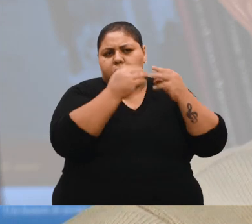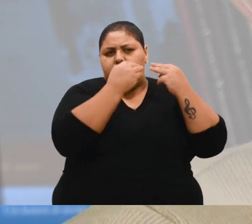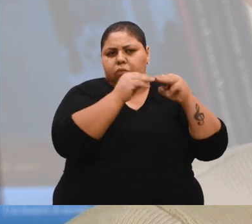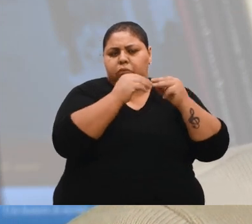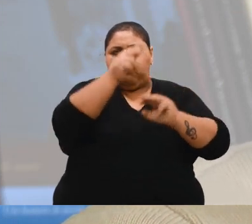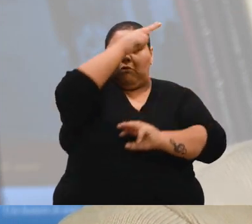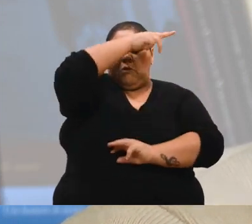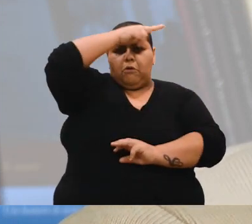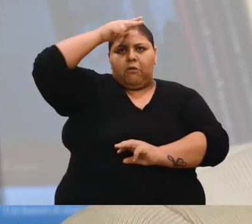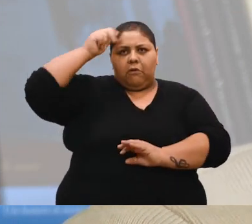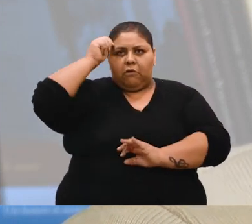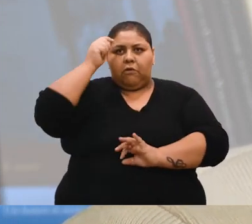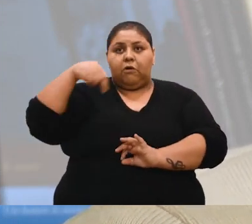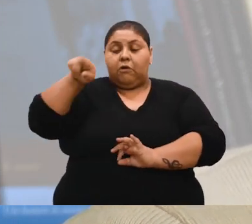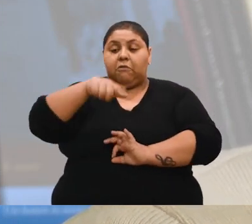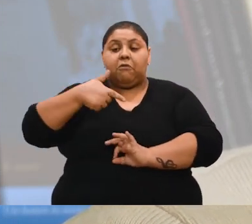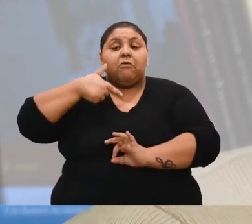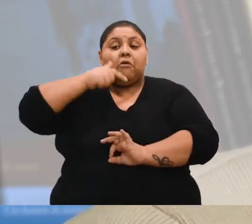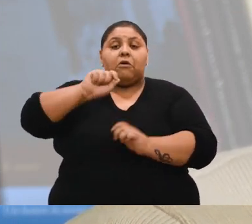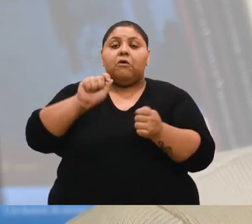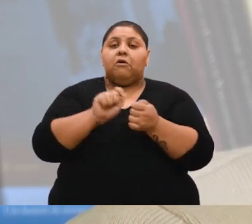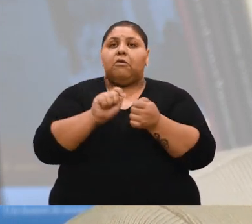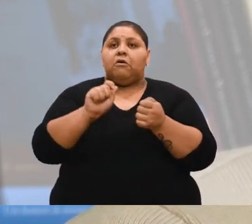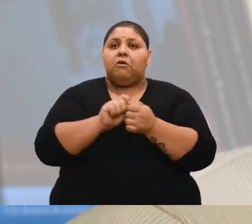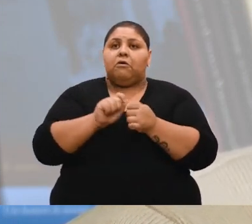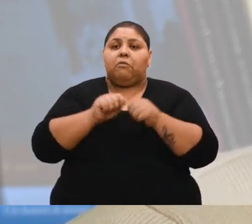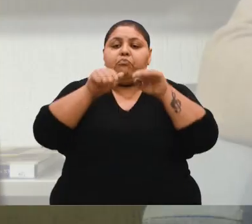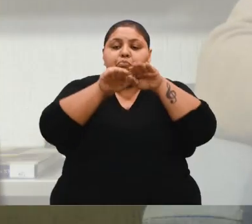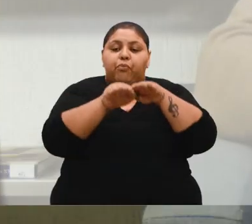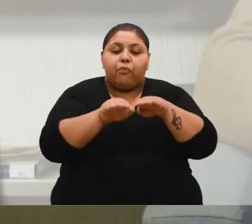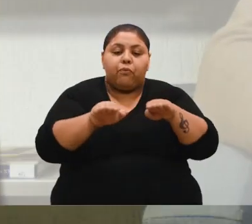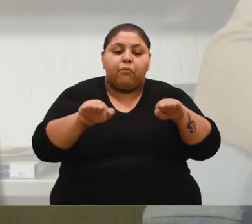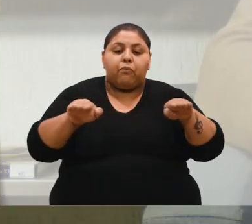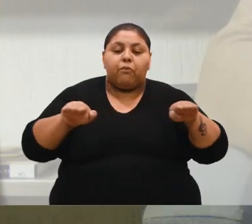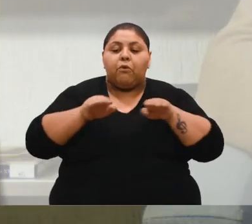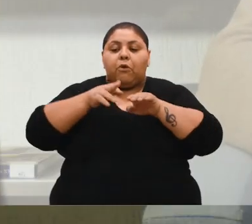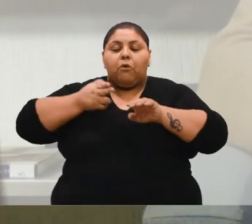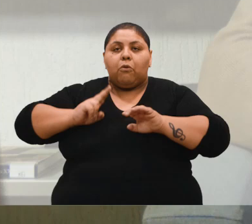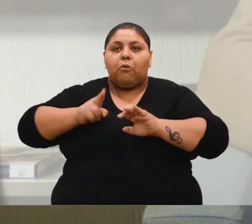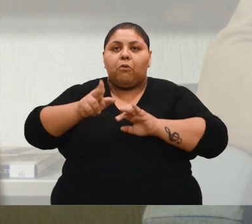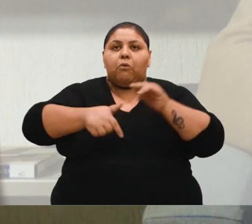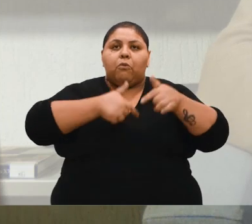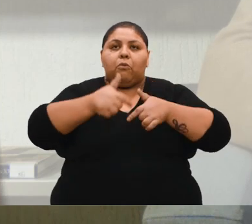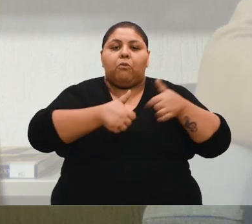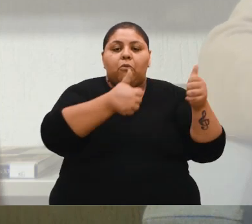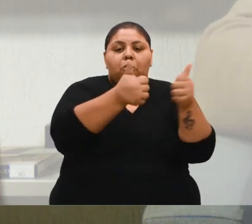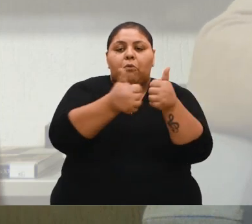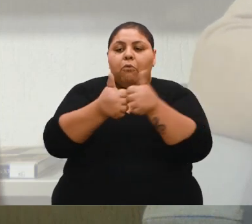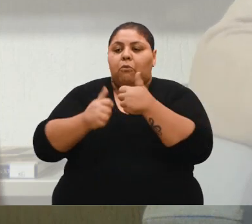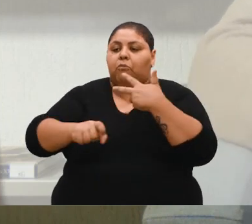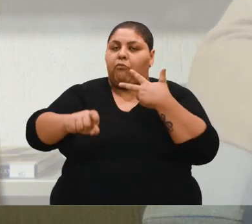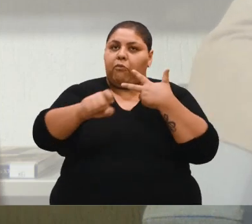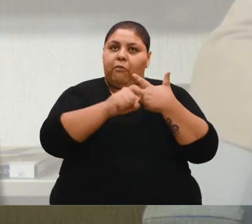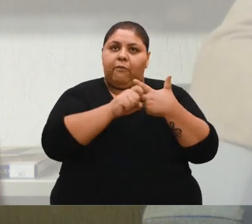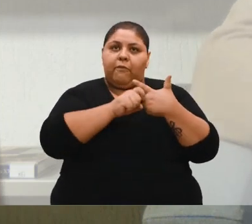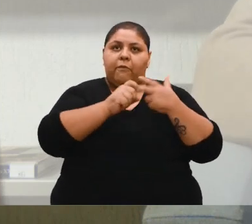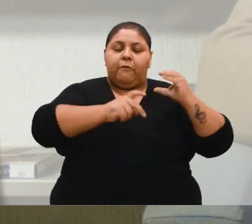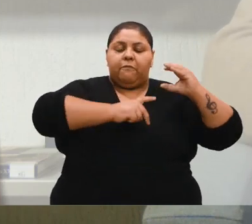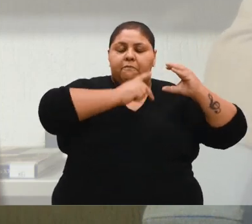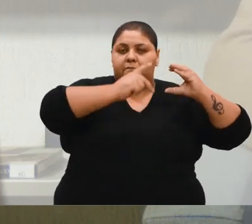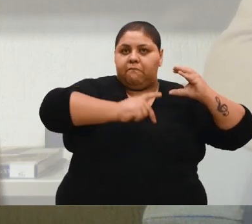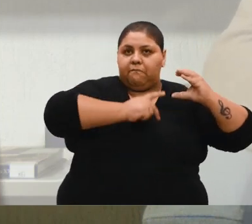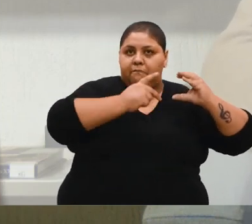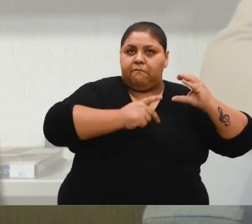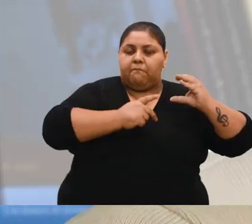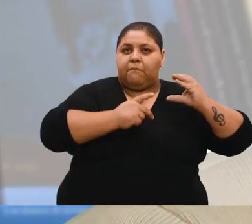da Prefeitura para que a gente consiga fazer essa terraplanagem e continuar trabalhando junto com o Executivo, a Câmara de